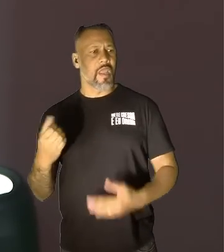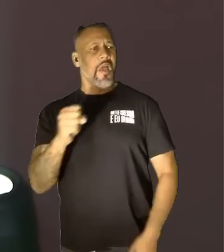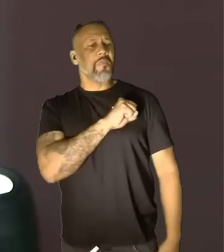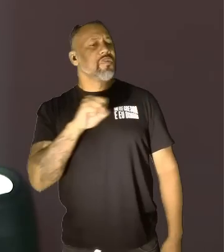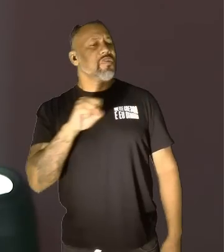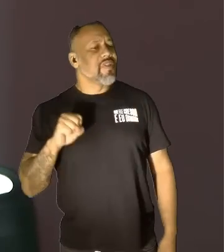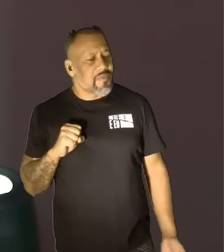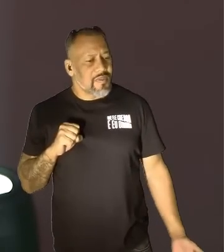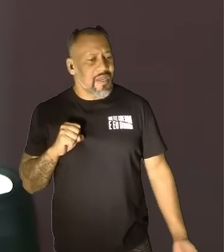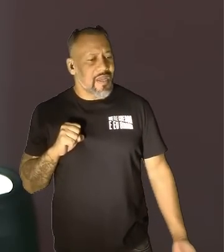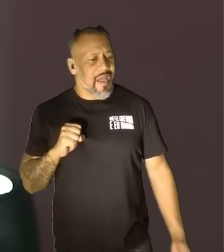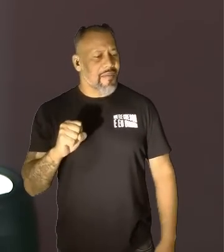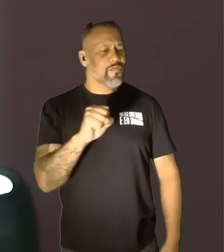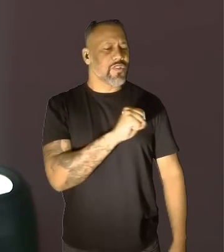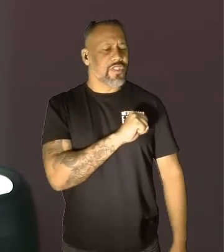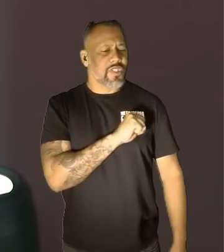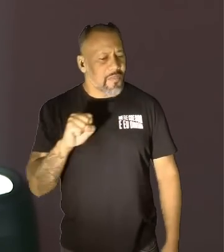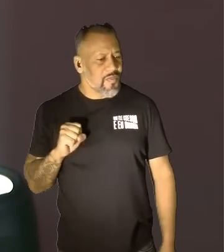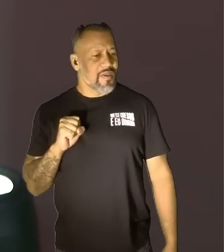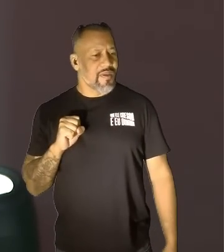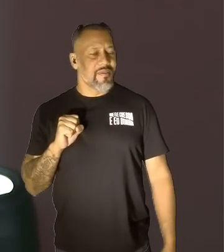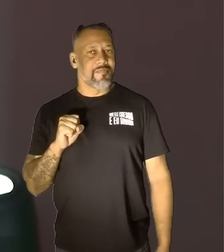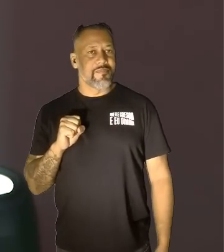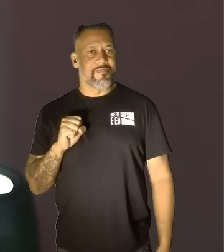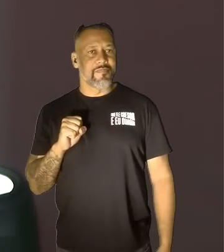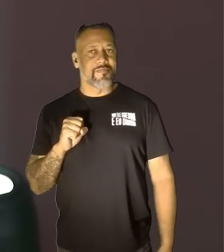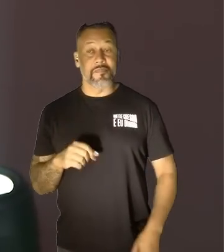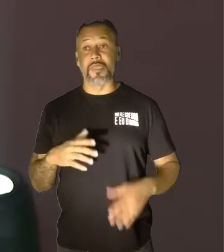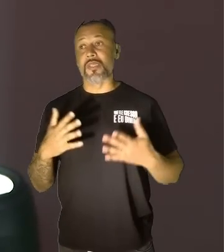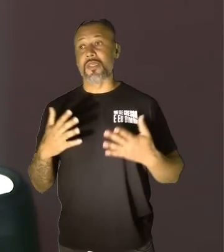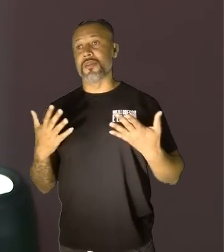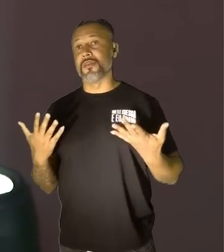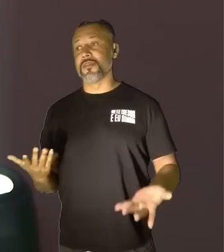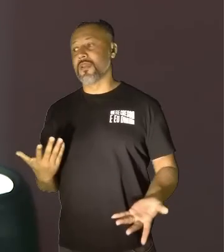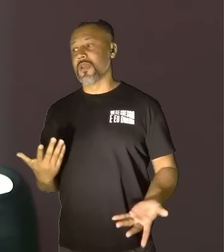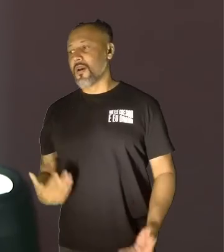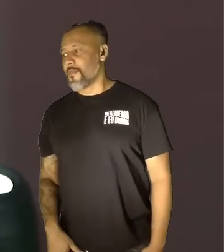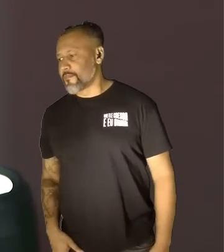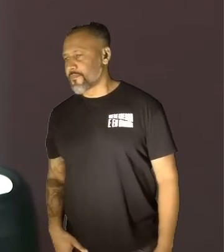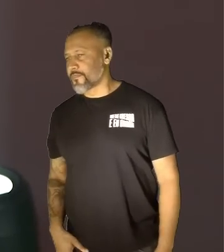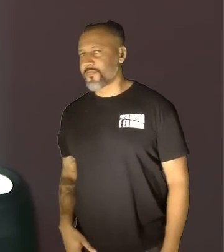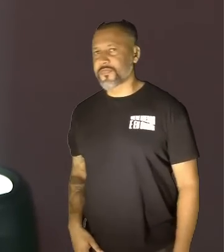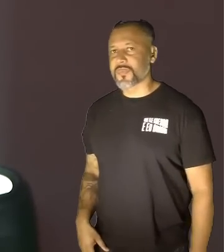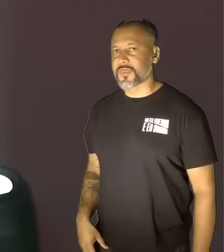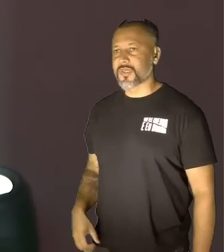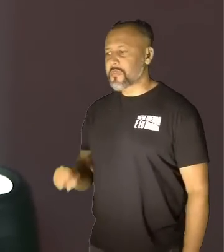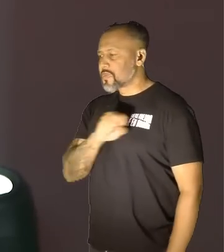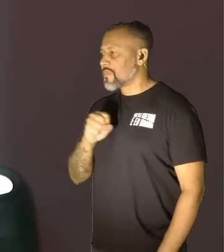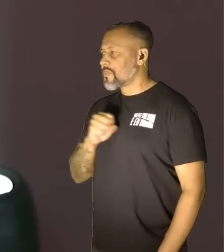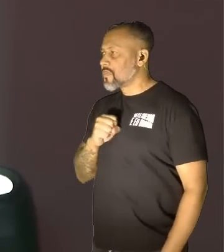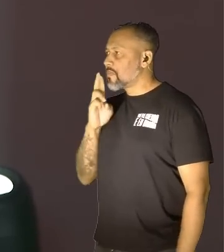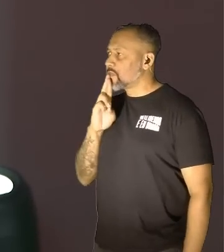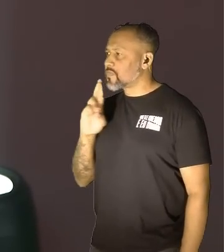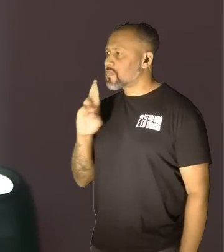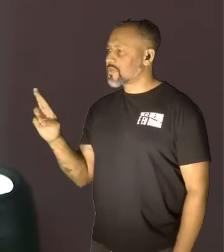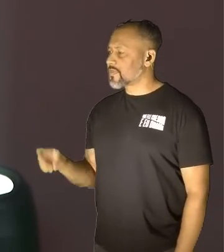Samuel! Samuel! Então disse